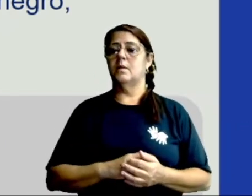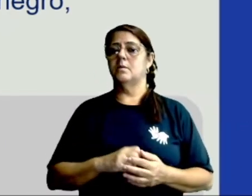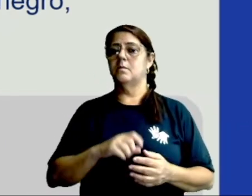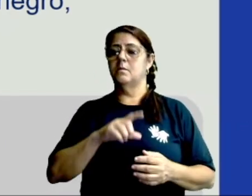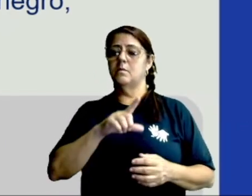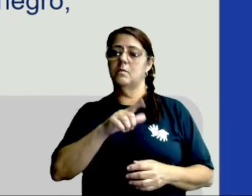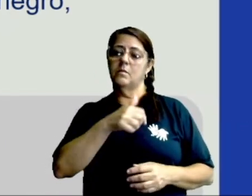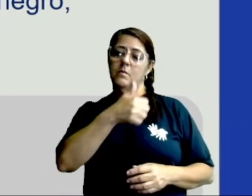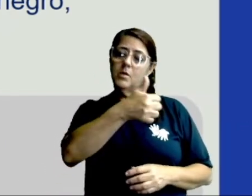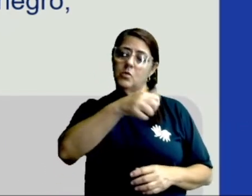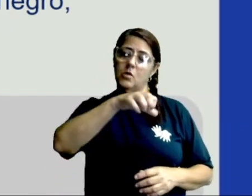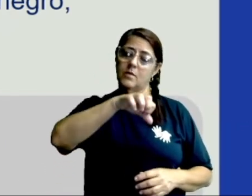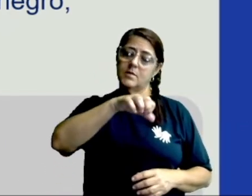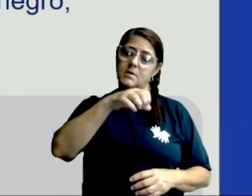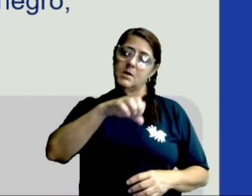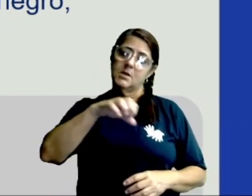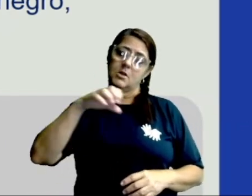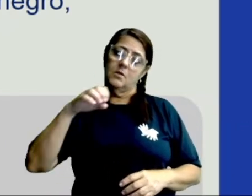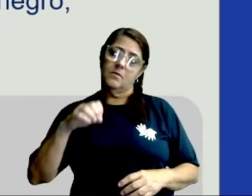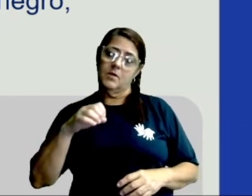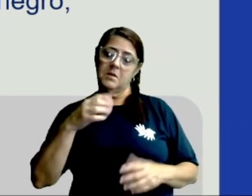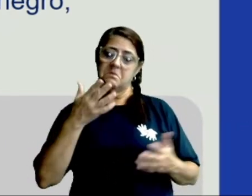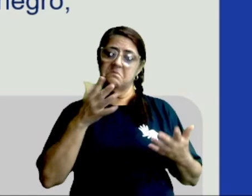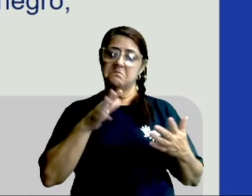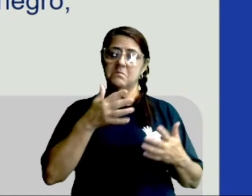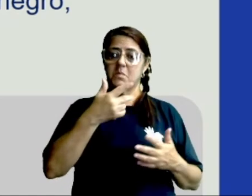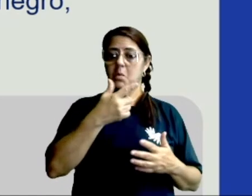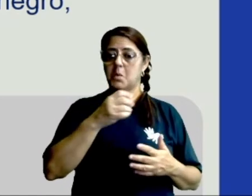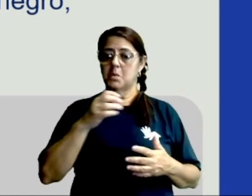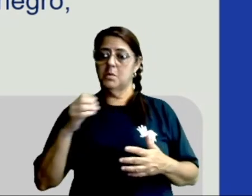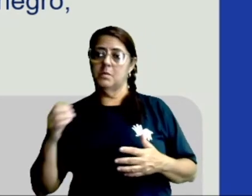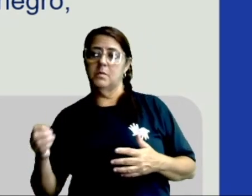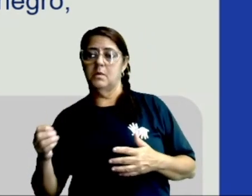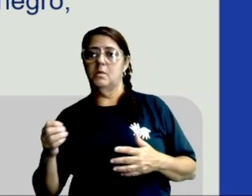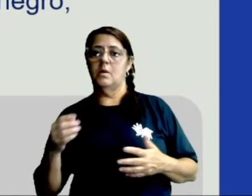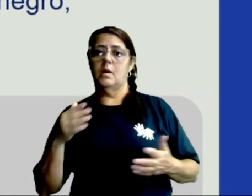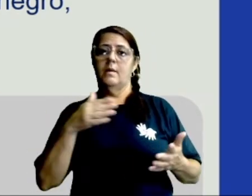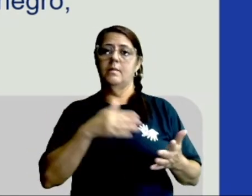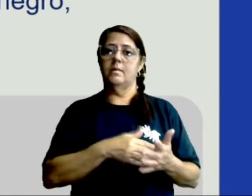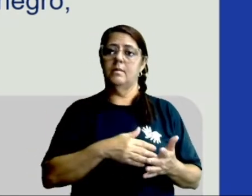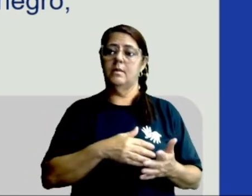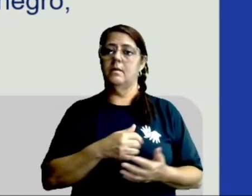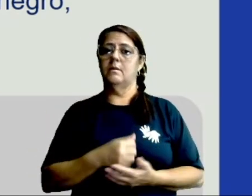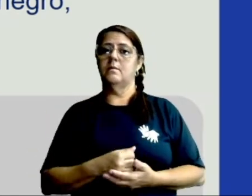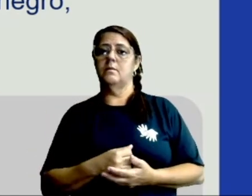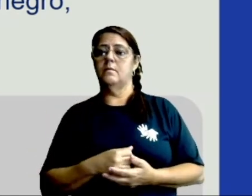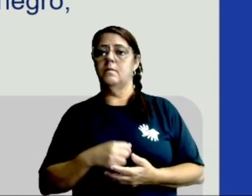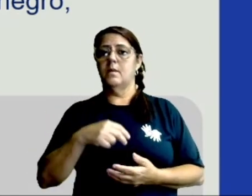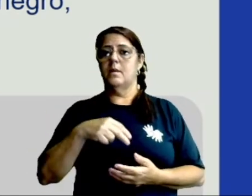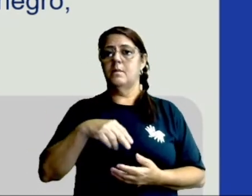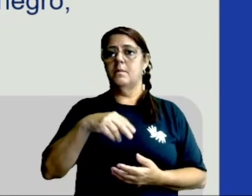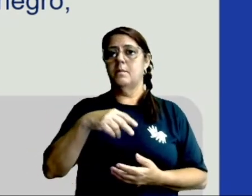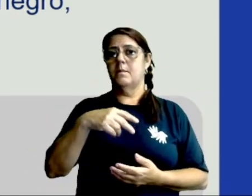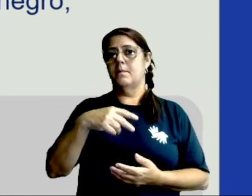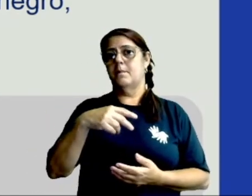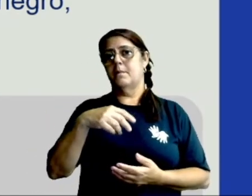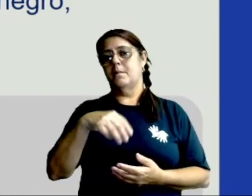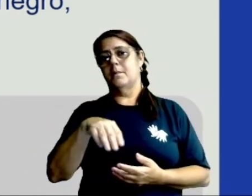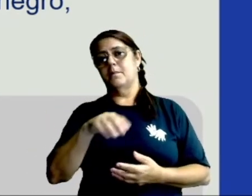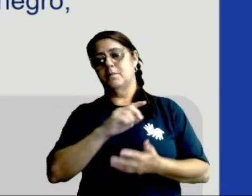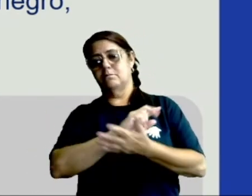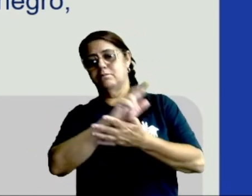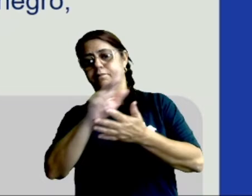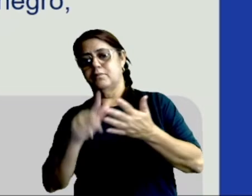de 1990 e 2000, que são a Bósnia-Herzegovina, a Sérvia, Montenegro, Macedônia